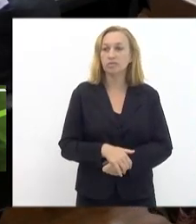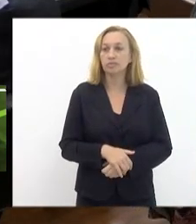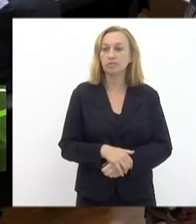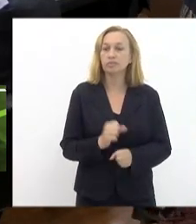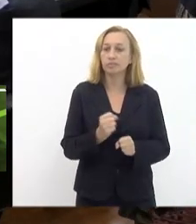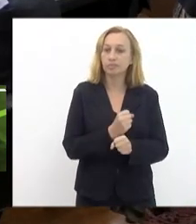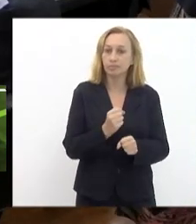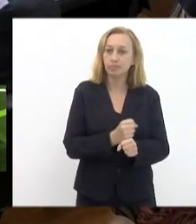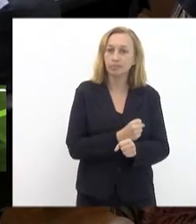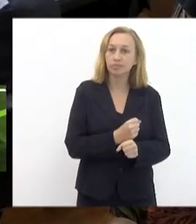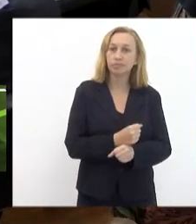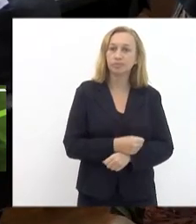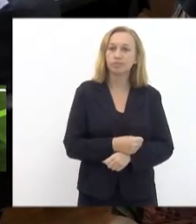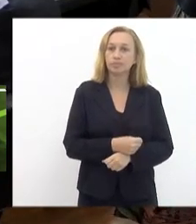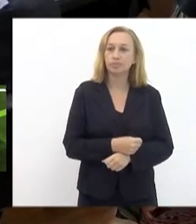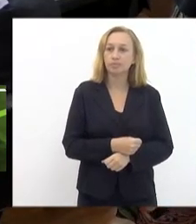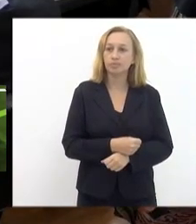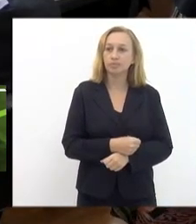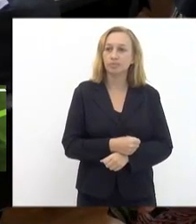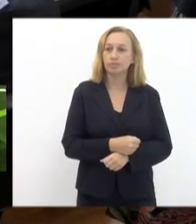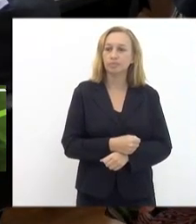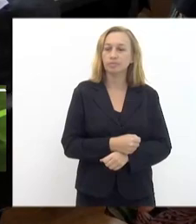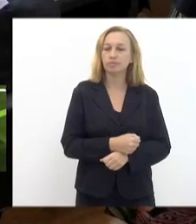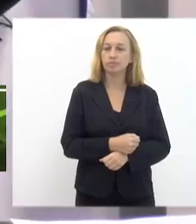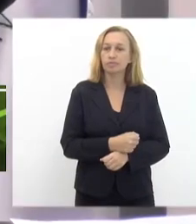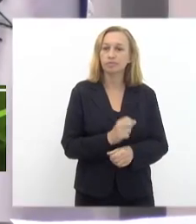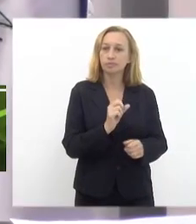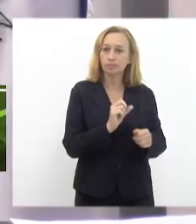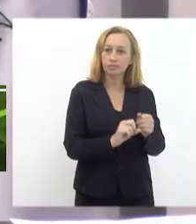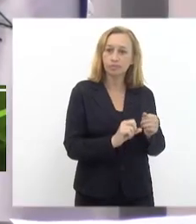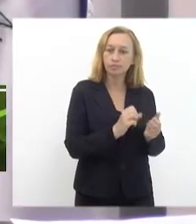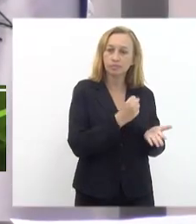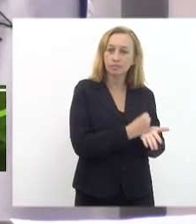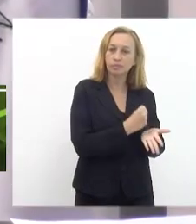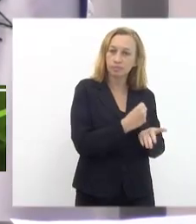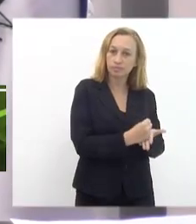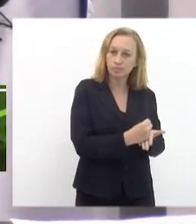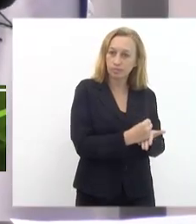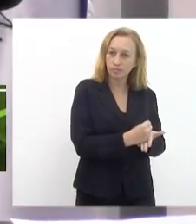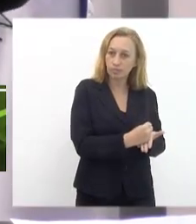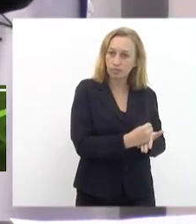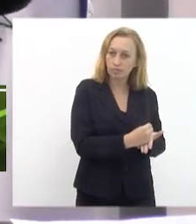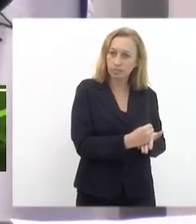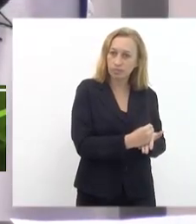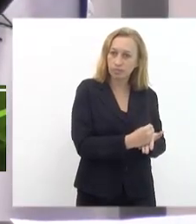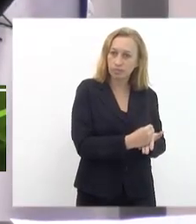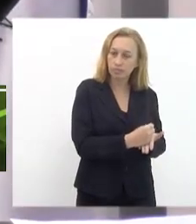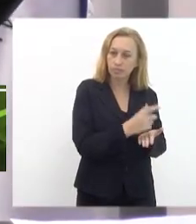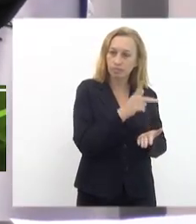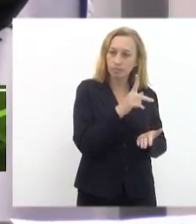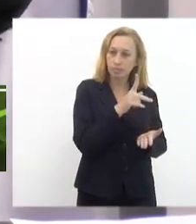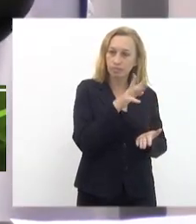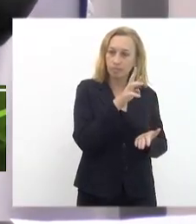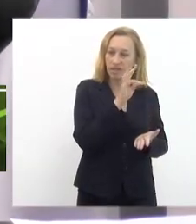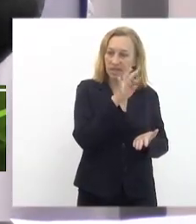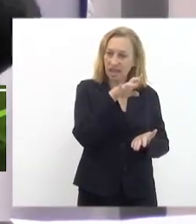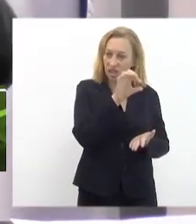o que estão sendo feitas de contratos os pretéritos